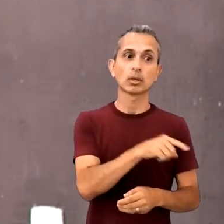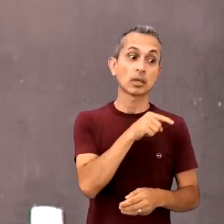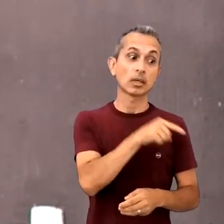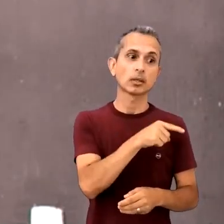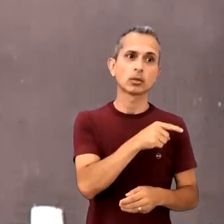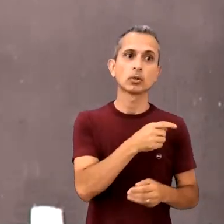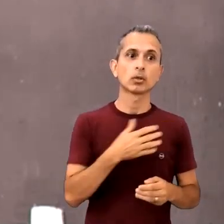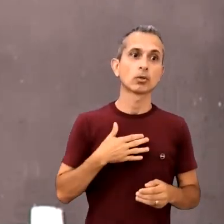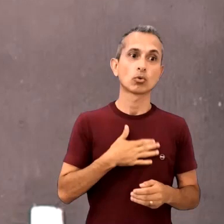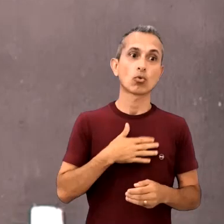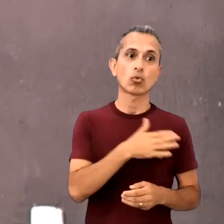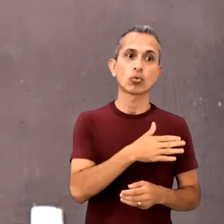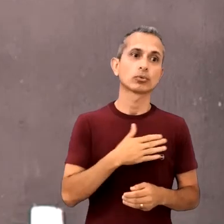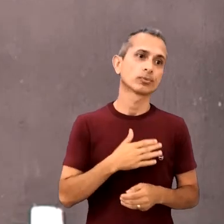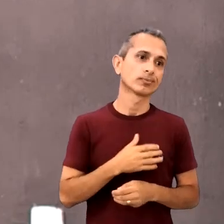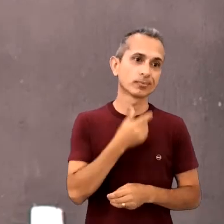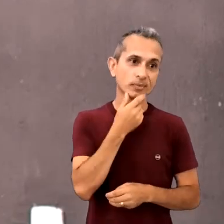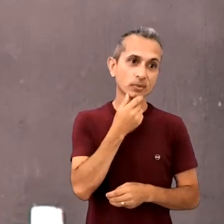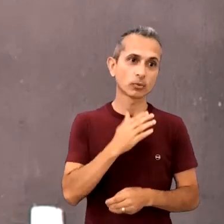Eu gosto daquele homem.